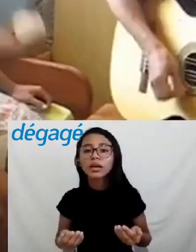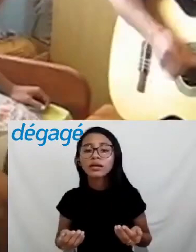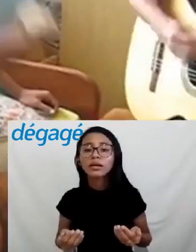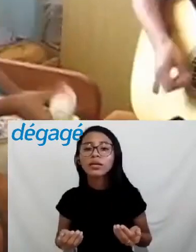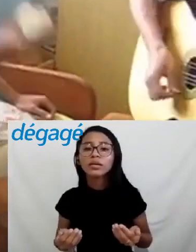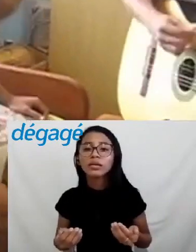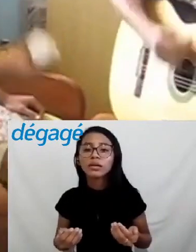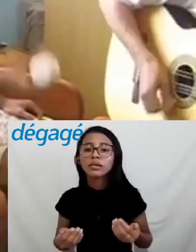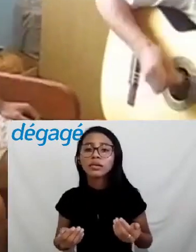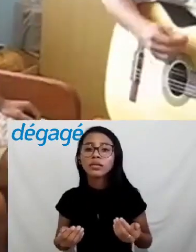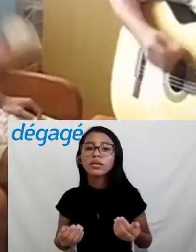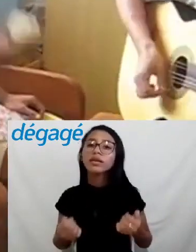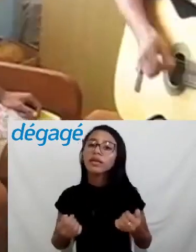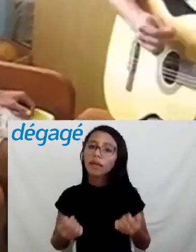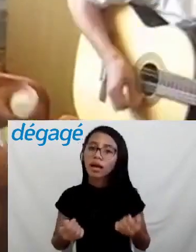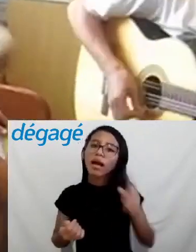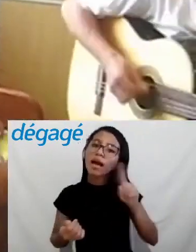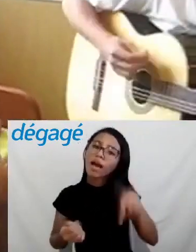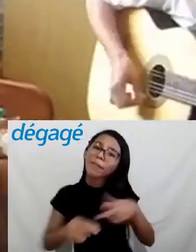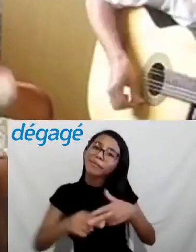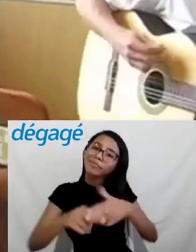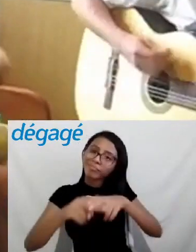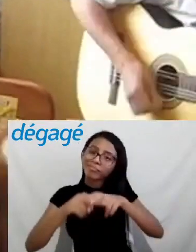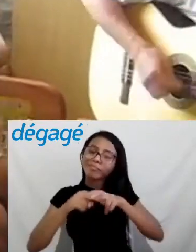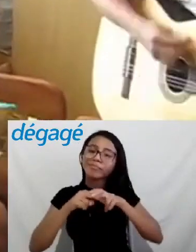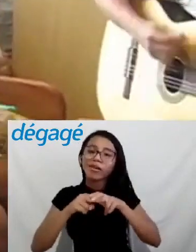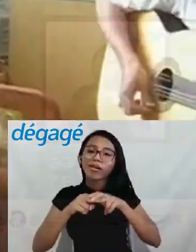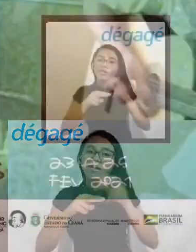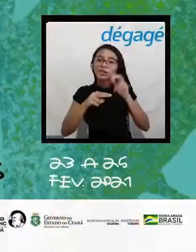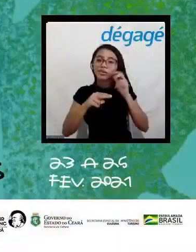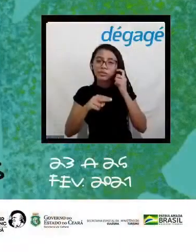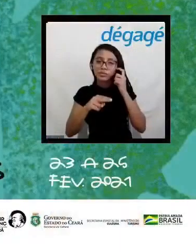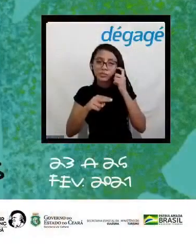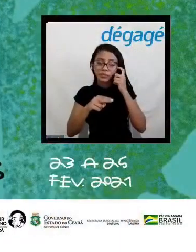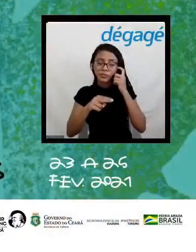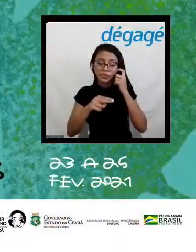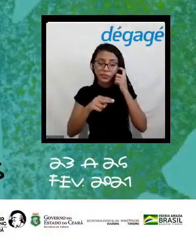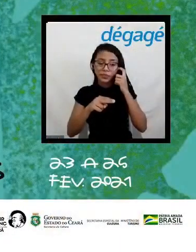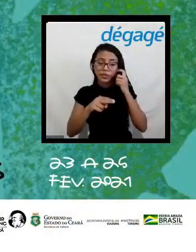E é isso, eu acho que o tema afetos, autismos e artes, assim, tem tudo a